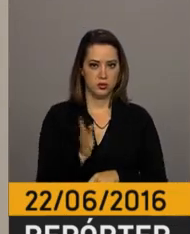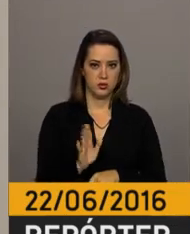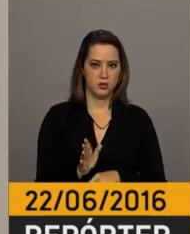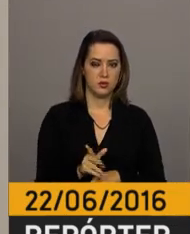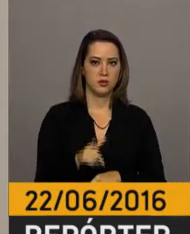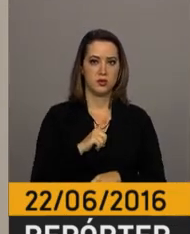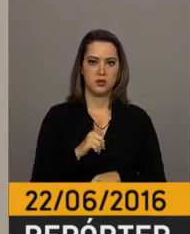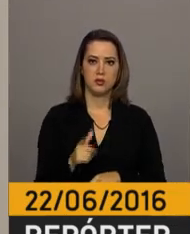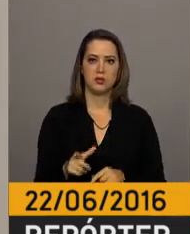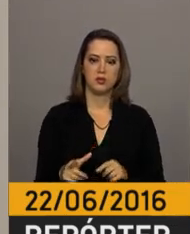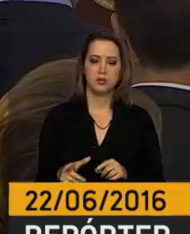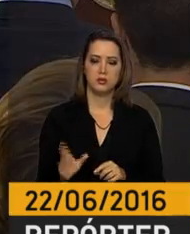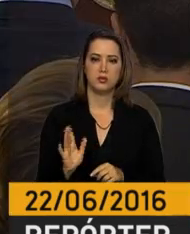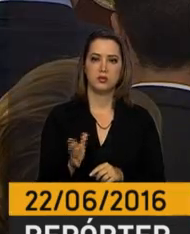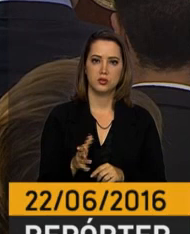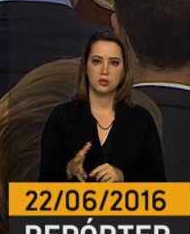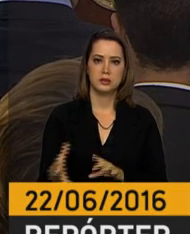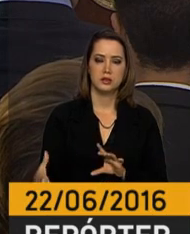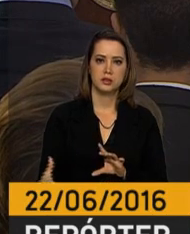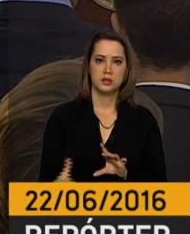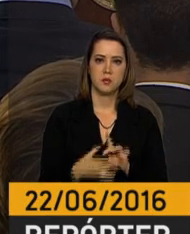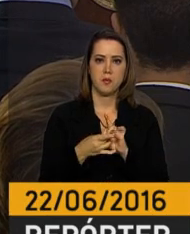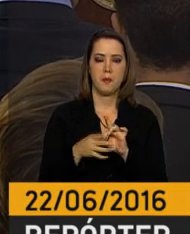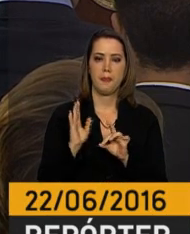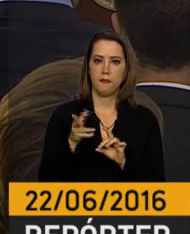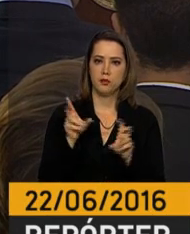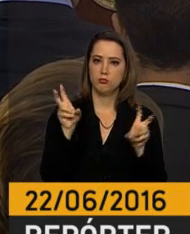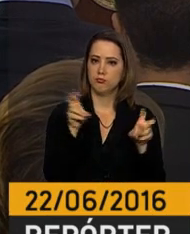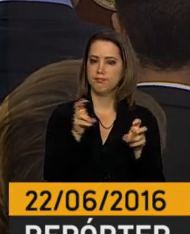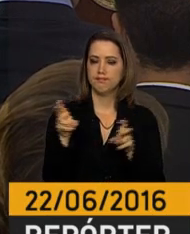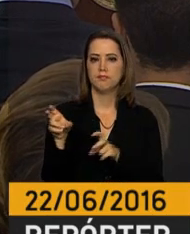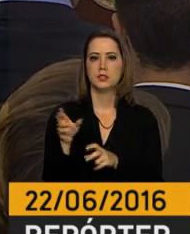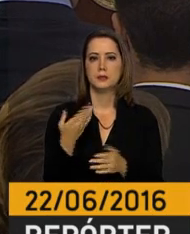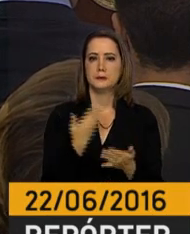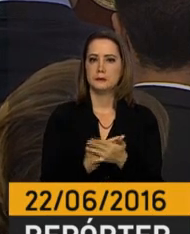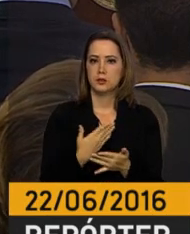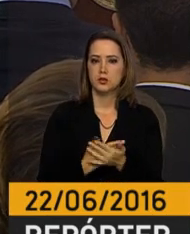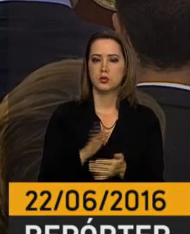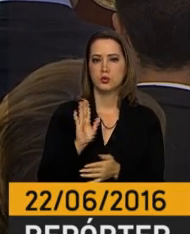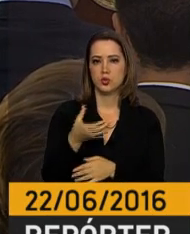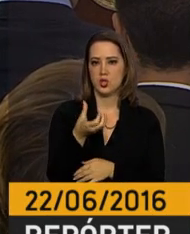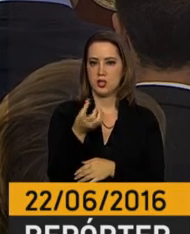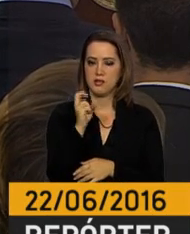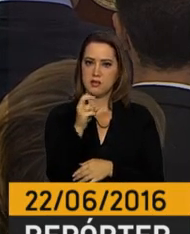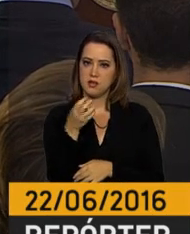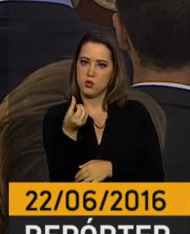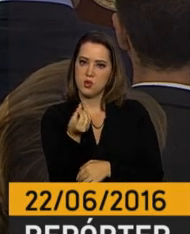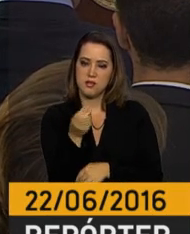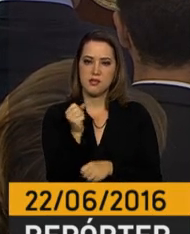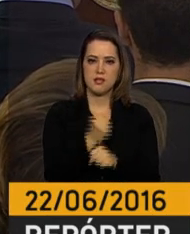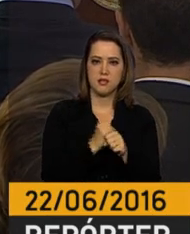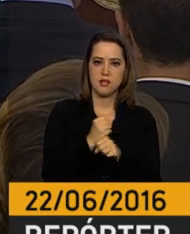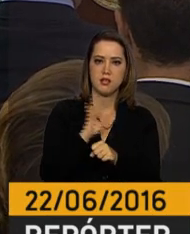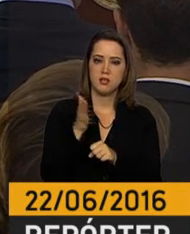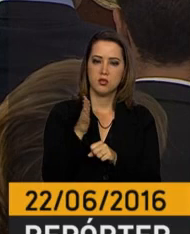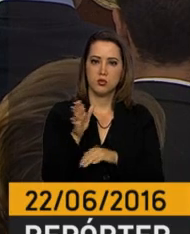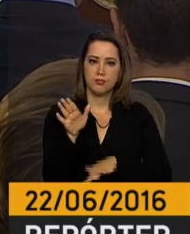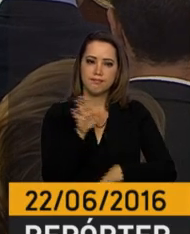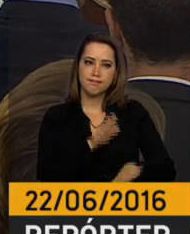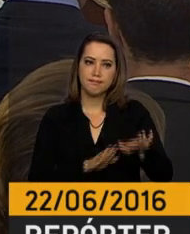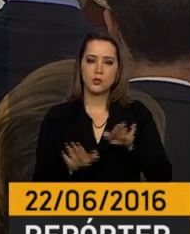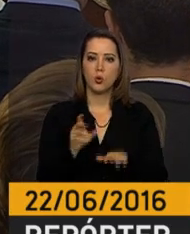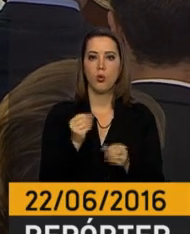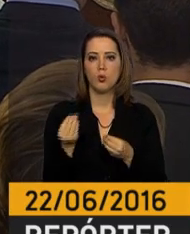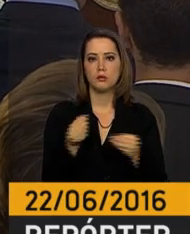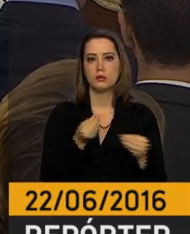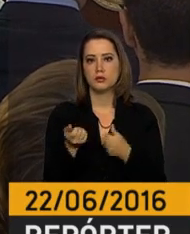uma tese que vem ser sendo debatida há muitos anos creio que cinco ou se anos ou seja como re equacionar